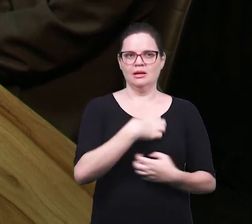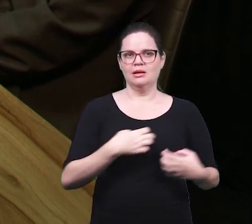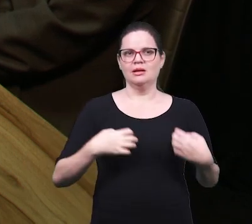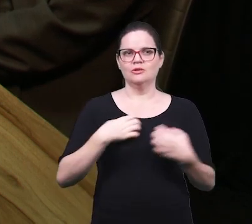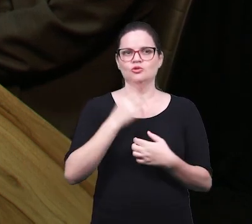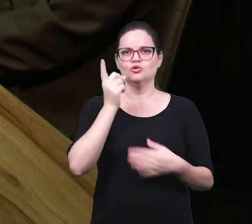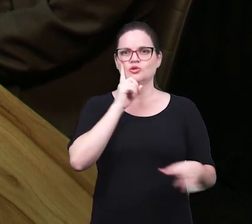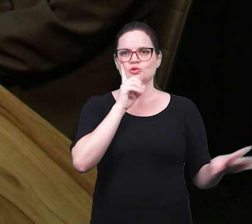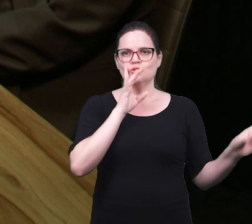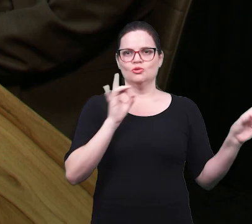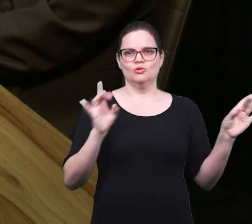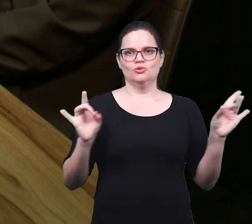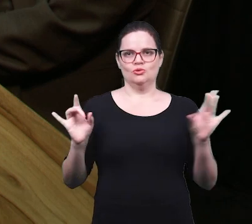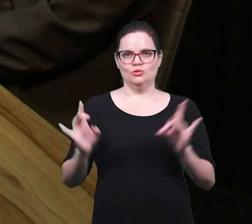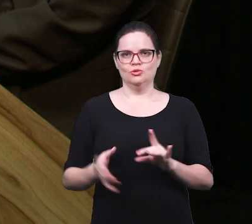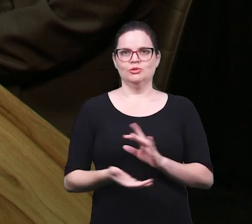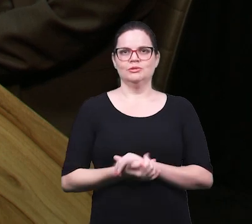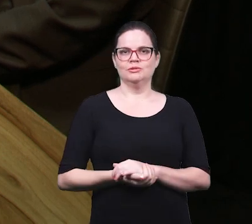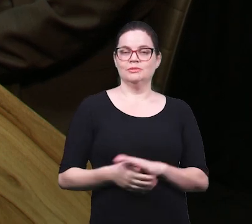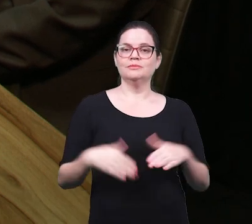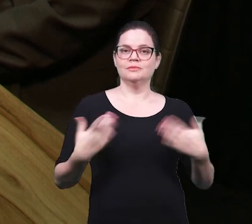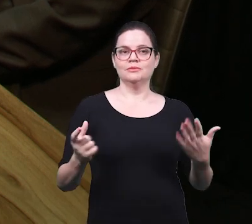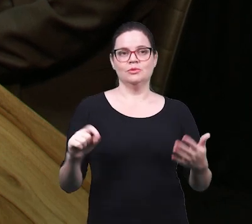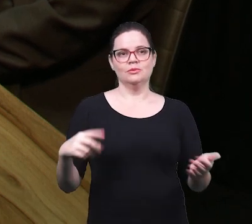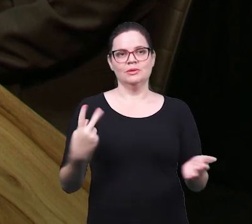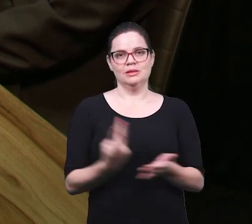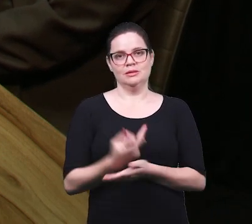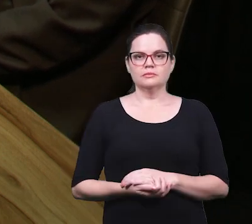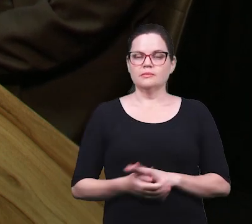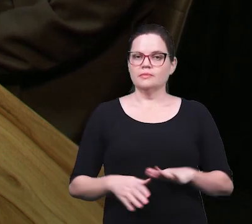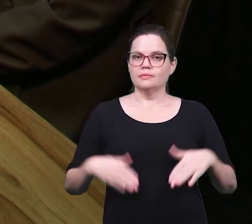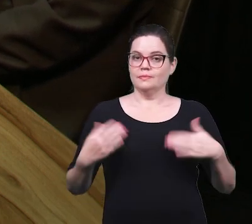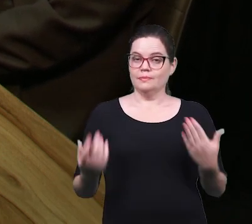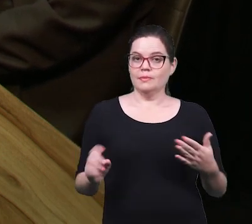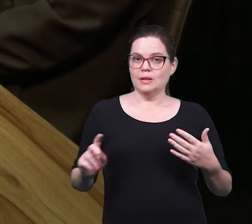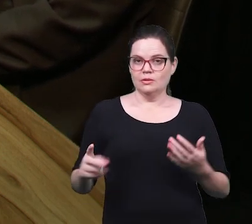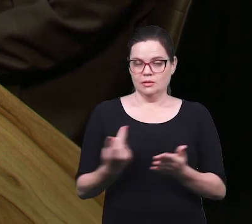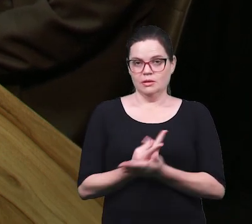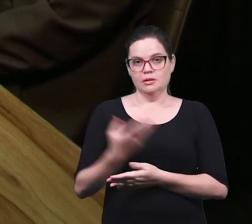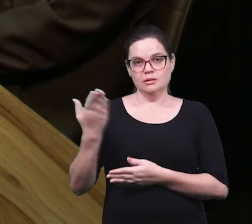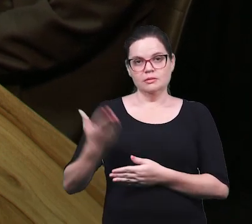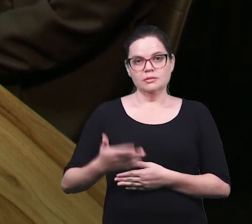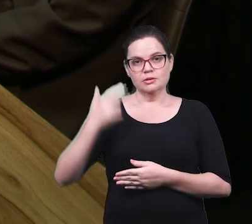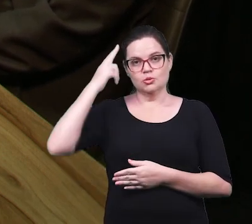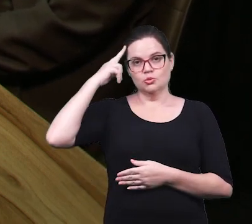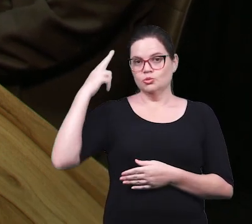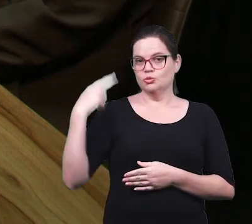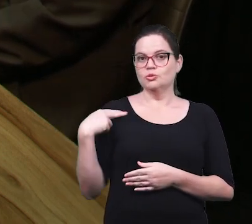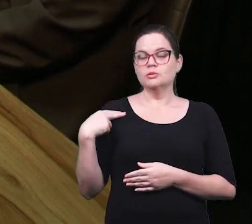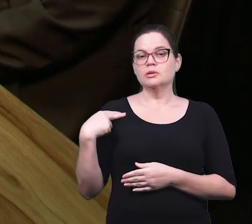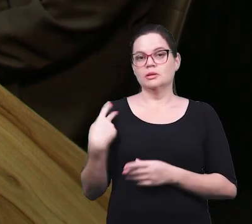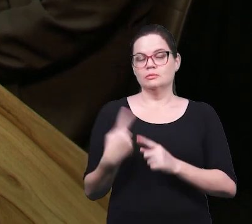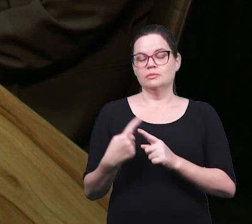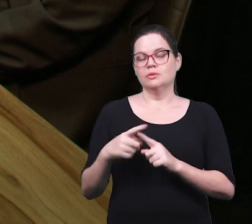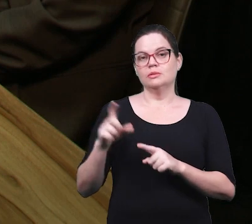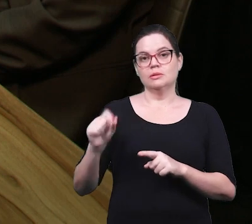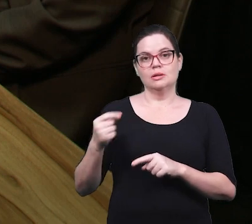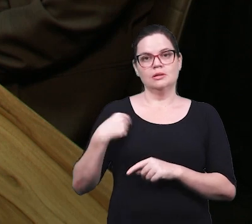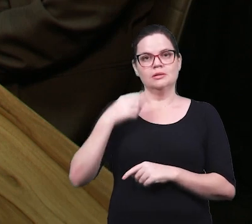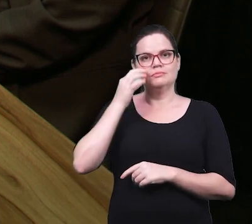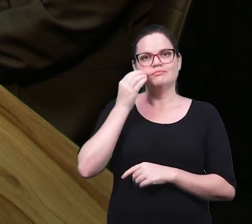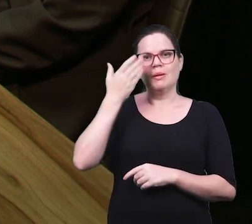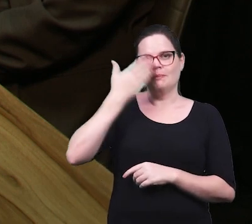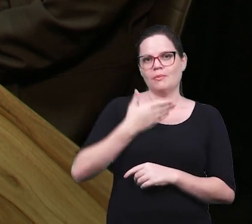temos as aflições diárias do dia a dia. E foi o que aconteceu com José. Mais uma prova que